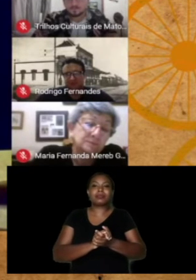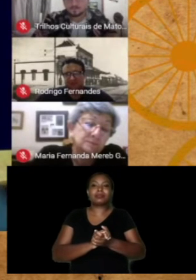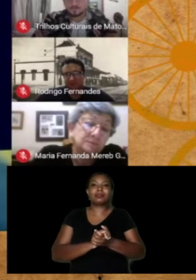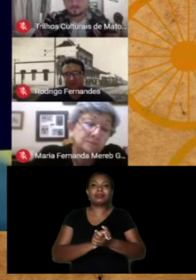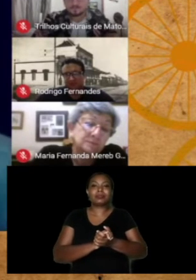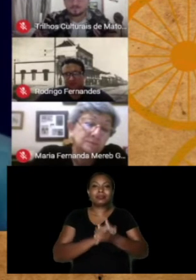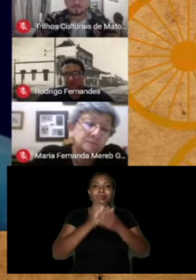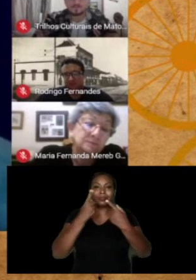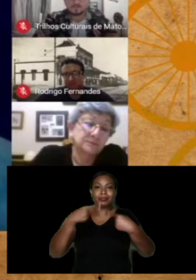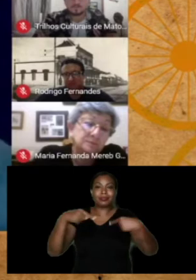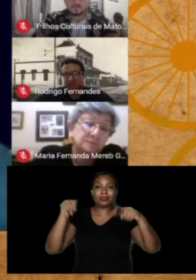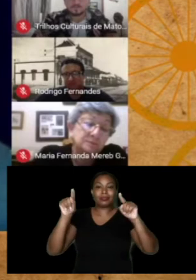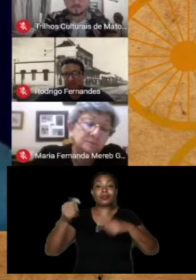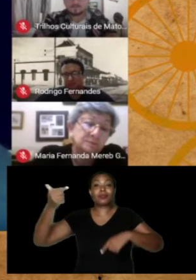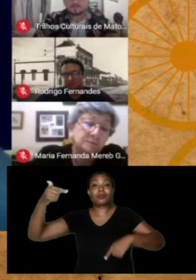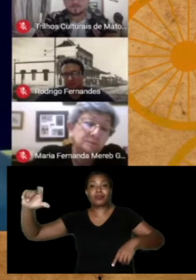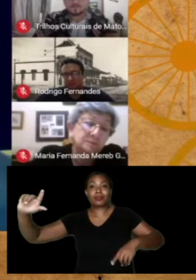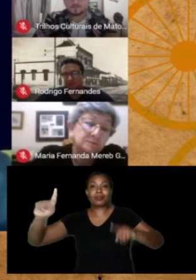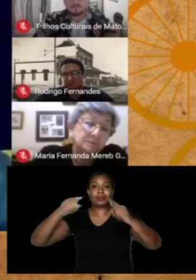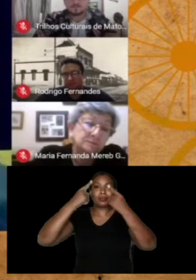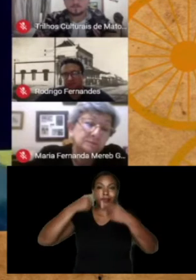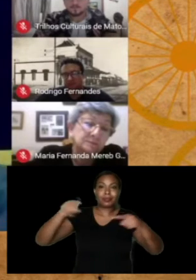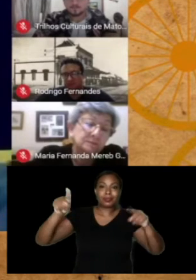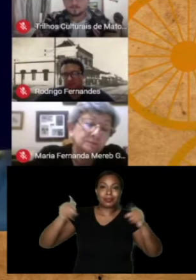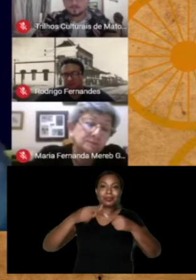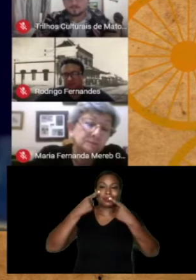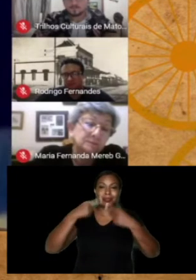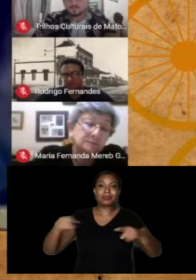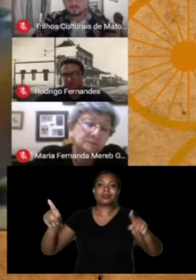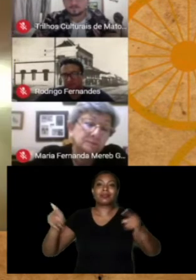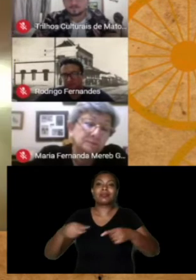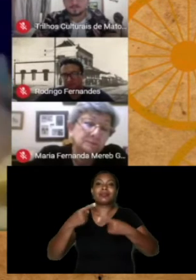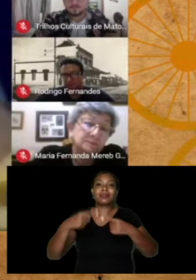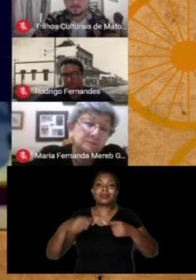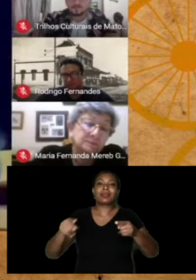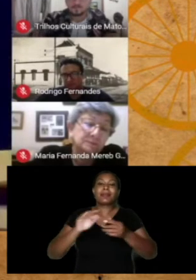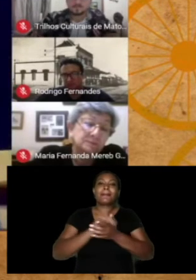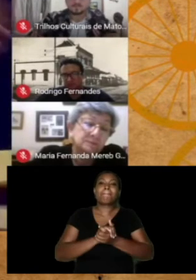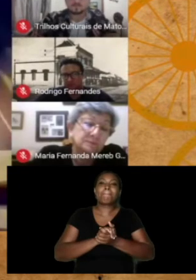Eu vou cantar uma outra música inspirada em trens.